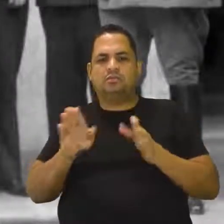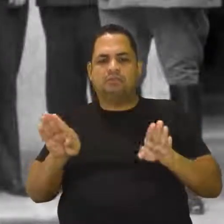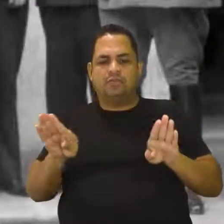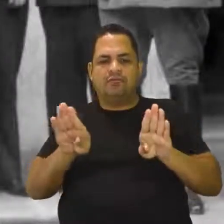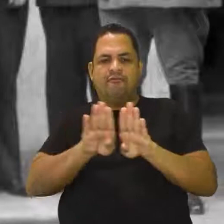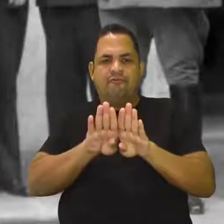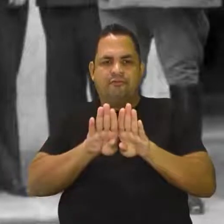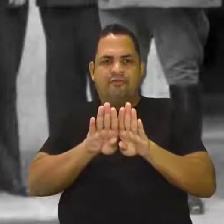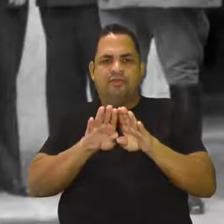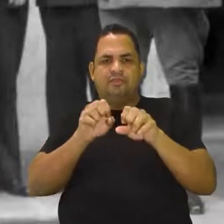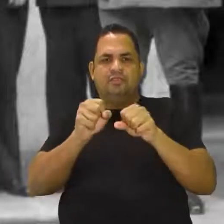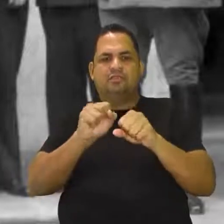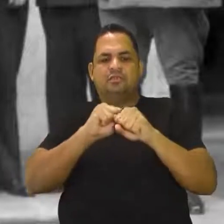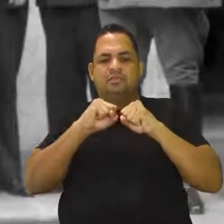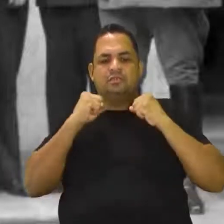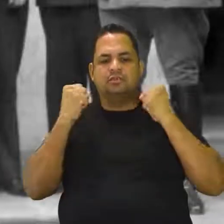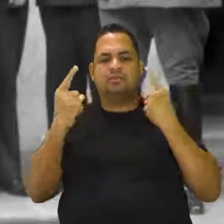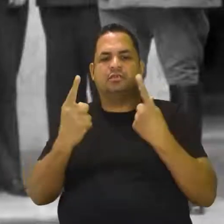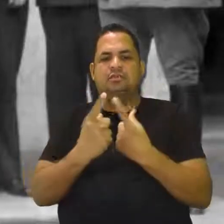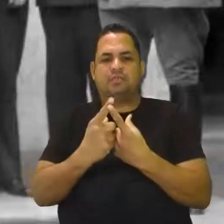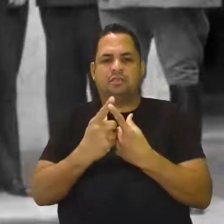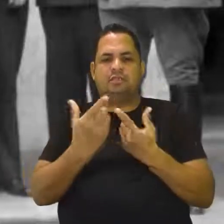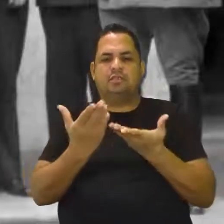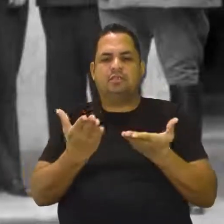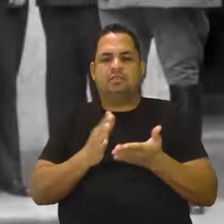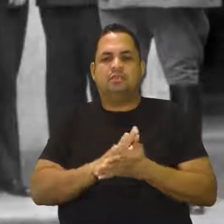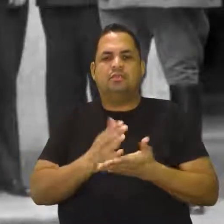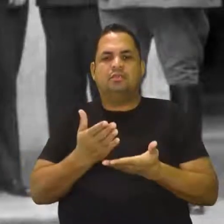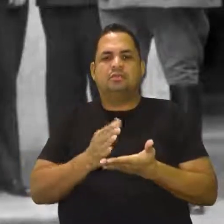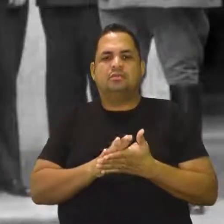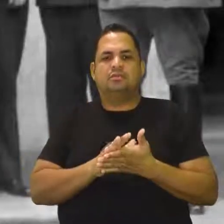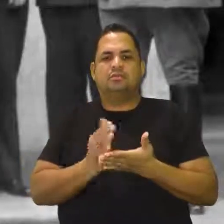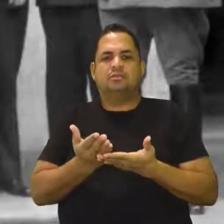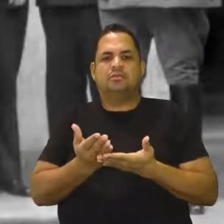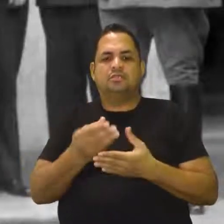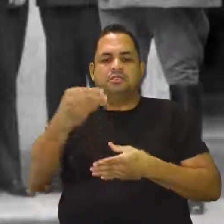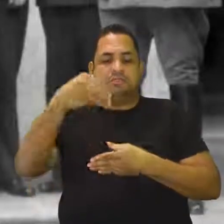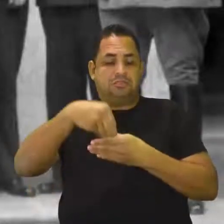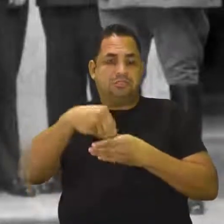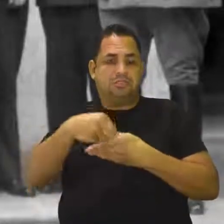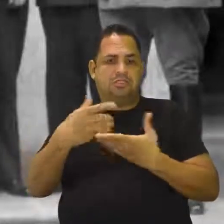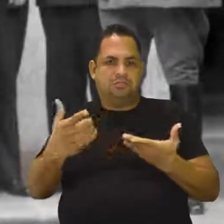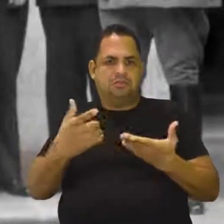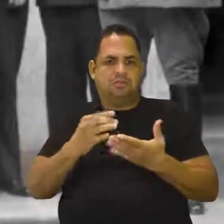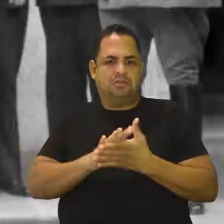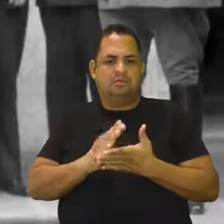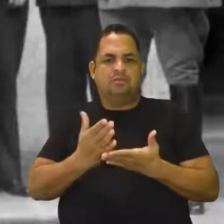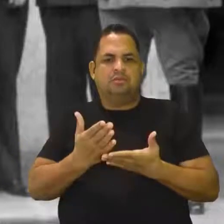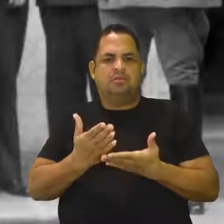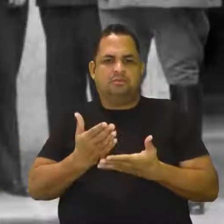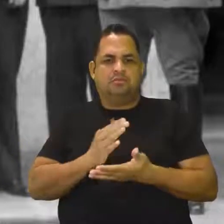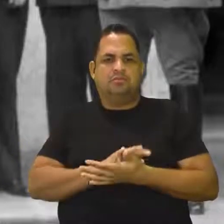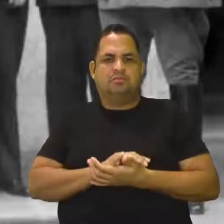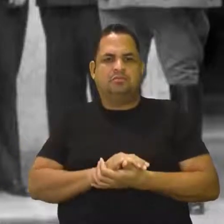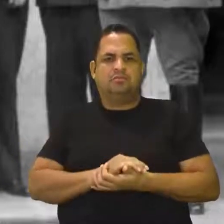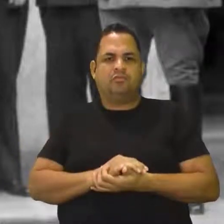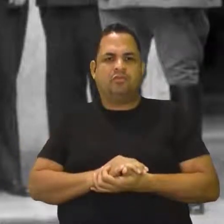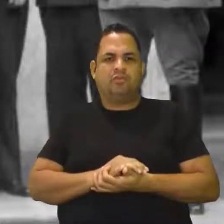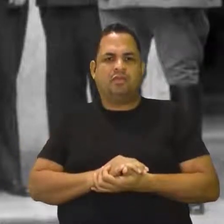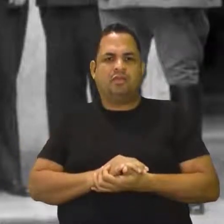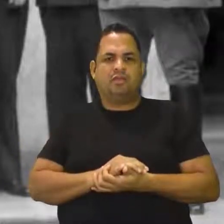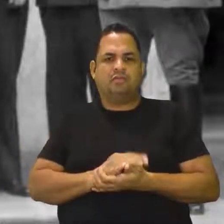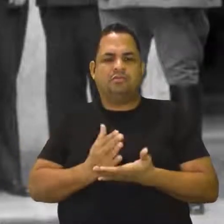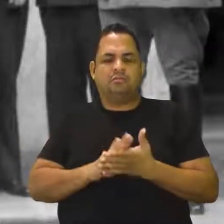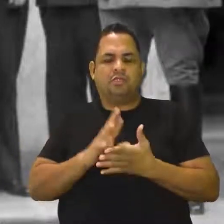Assembleia Legislativa que tinha sido eleita, na maioria,